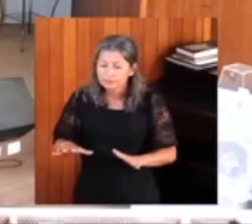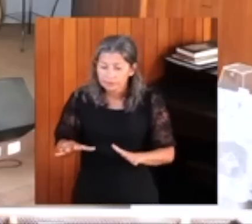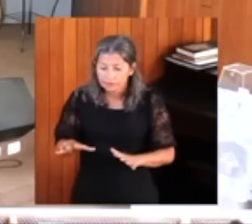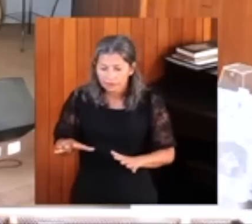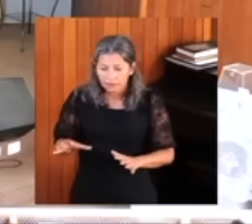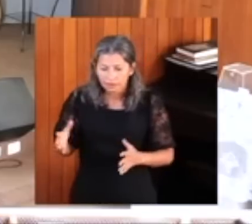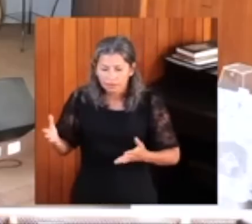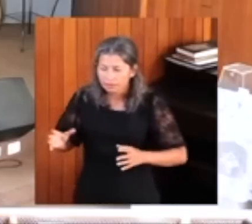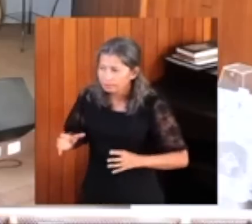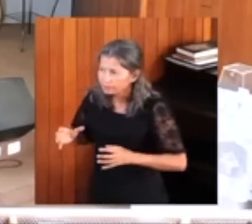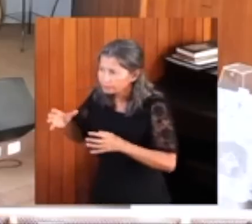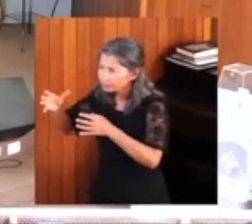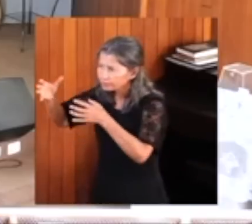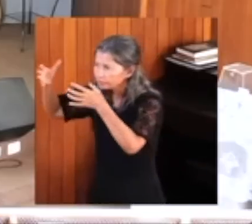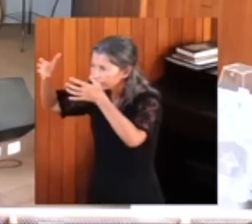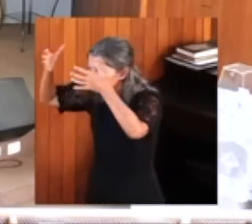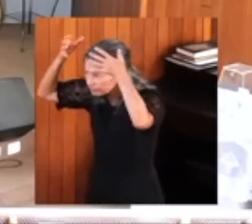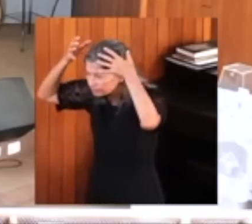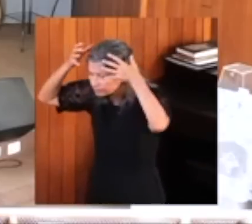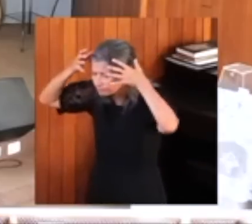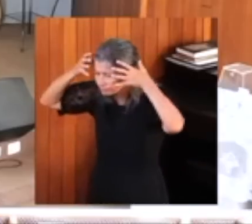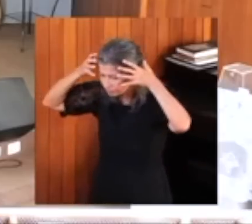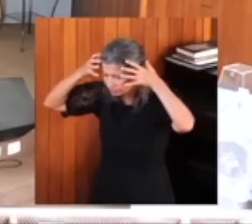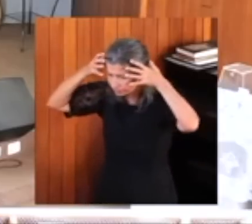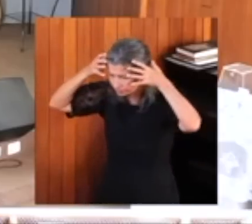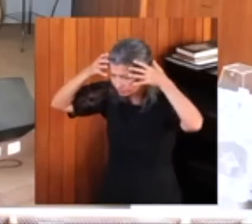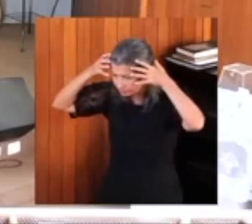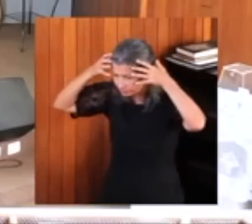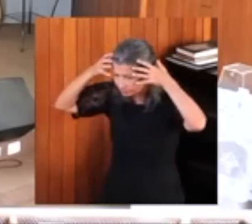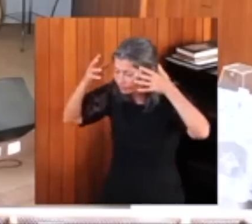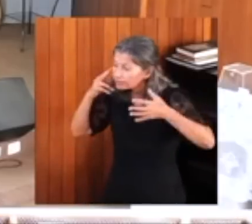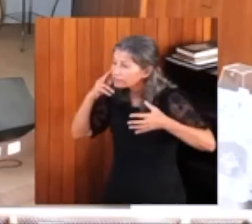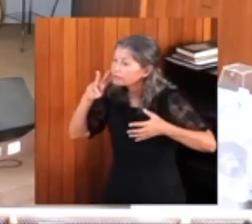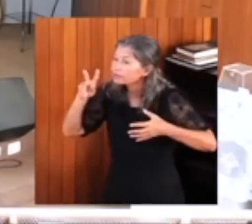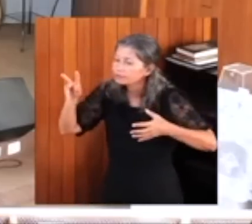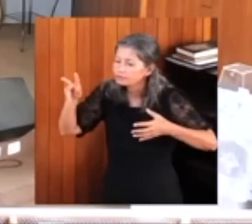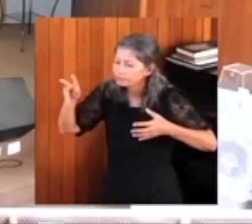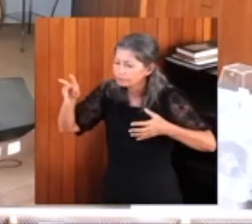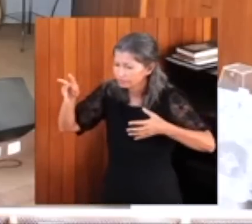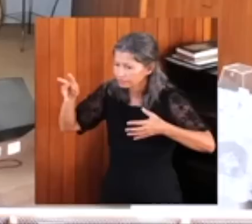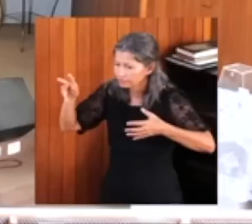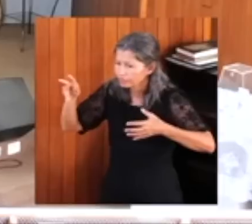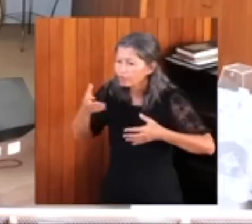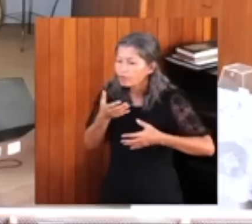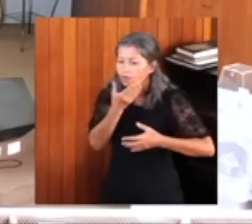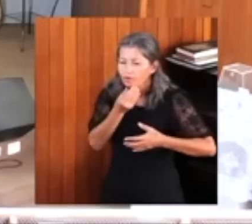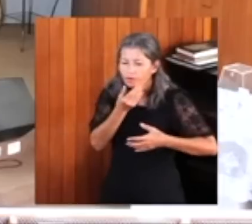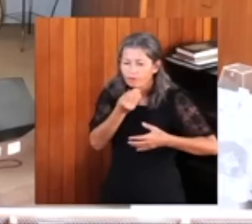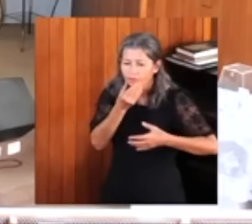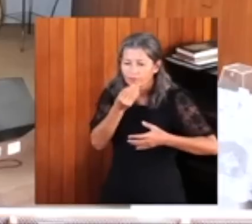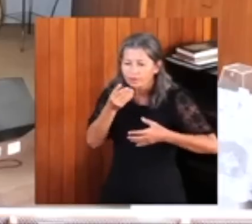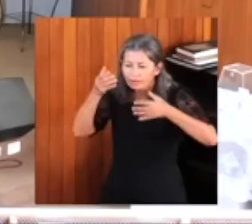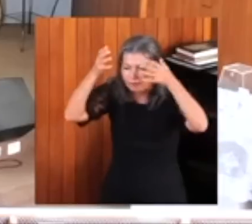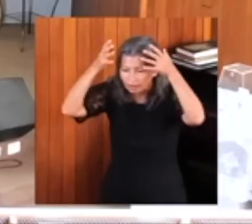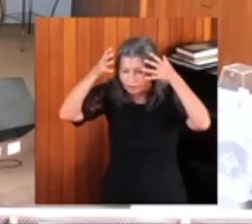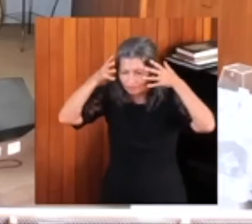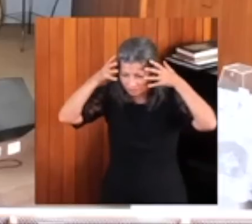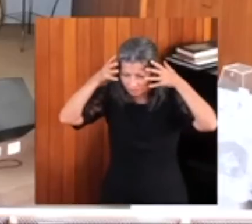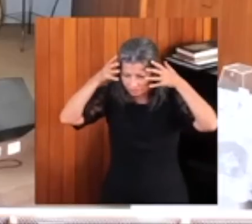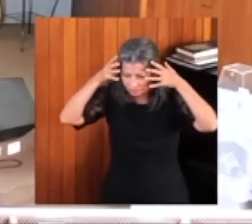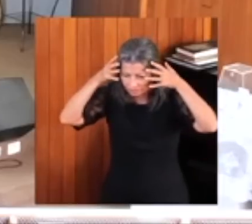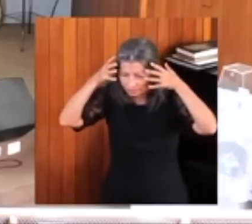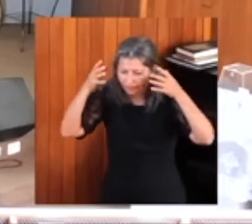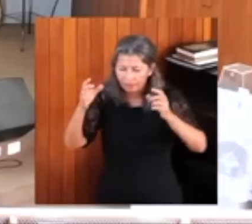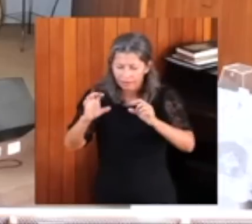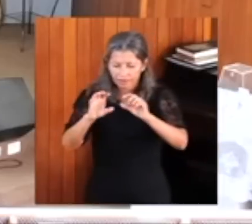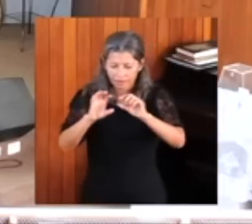vencia uma competição. Então, ele tinha uma coroa de vencedor. E saiu para vencer. Quando o Cordeiro quebrou o segundo selo,